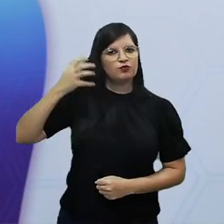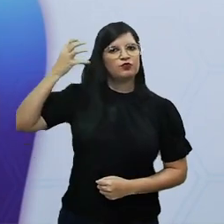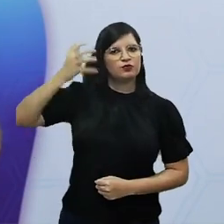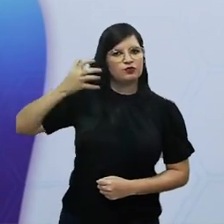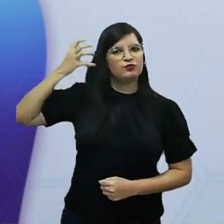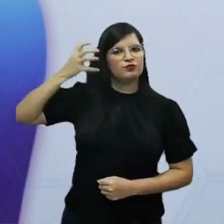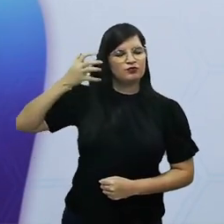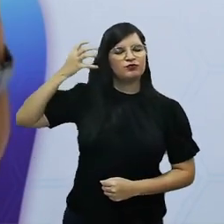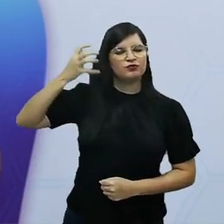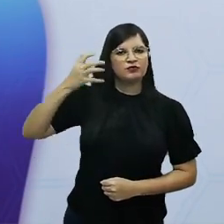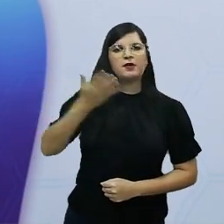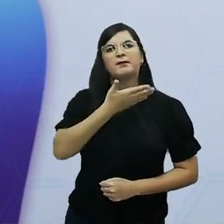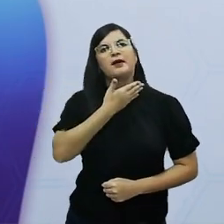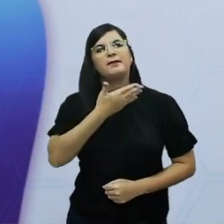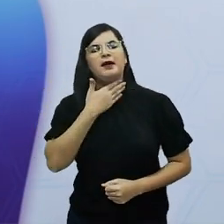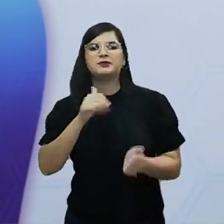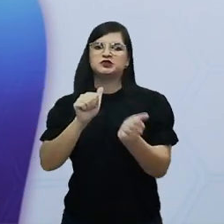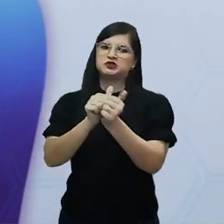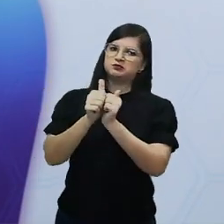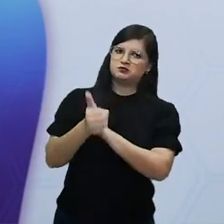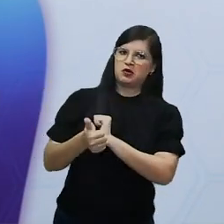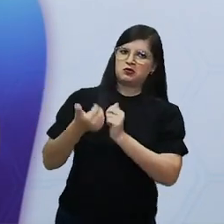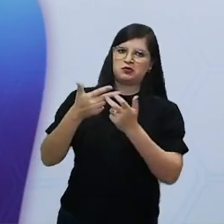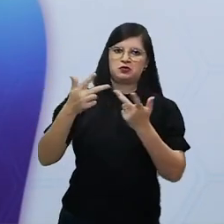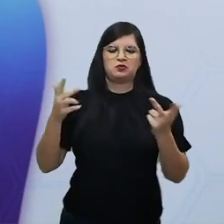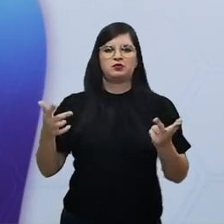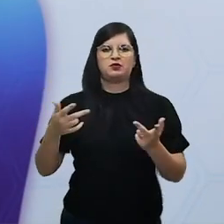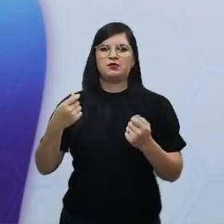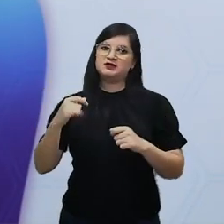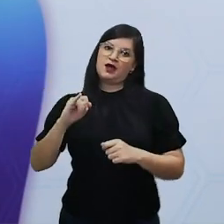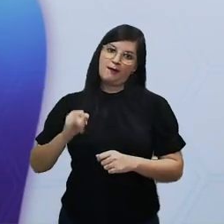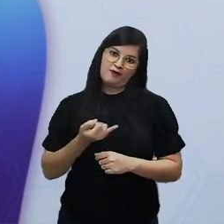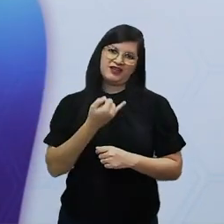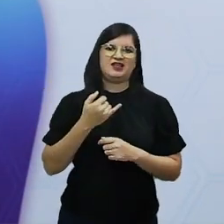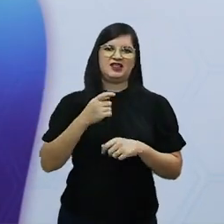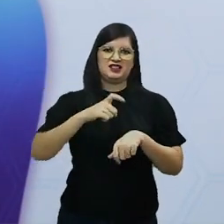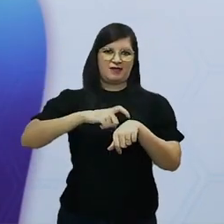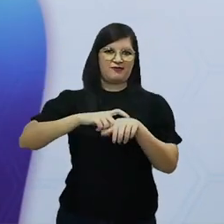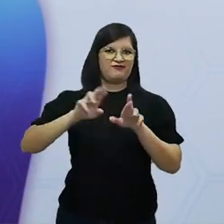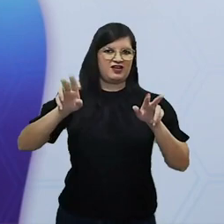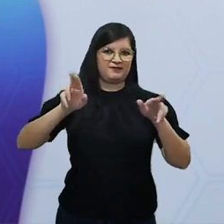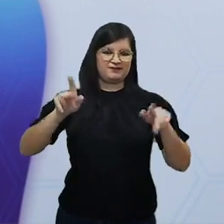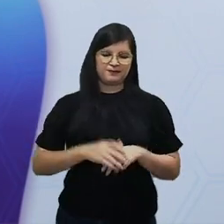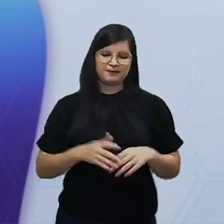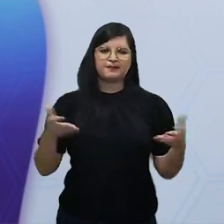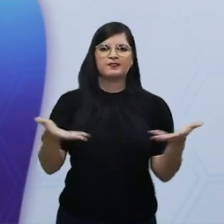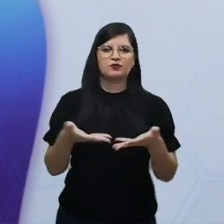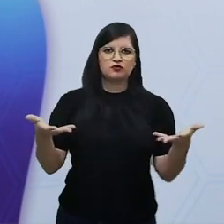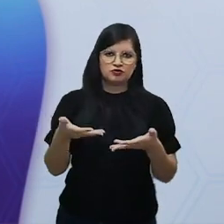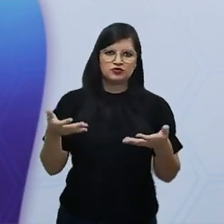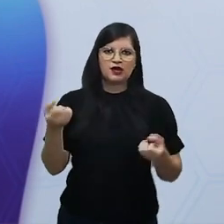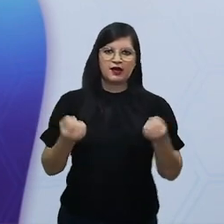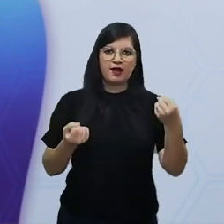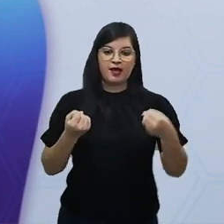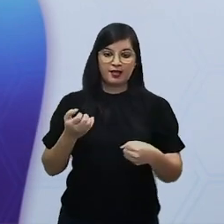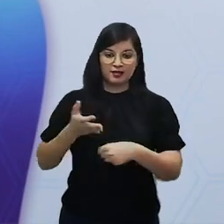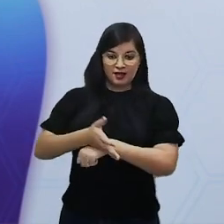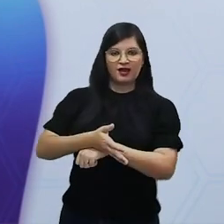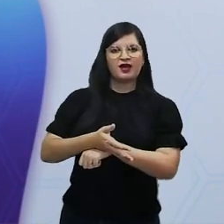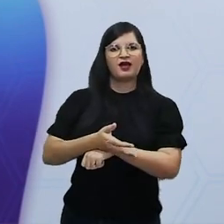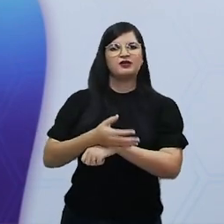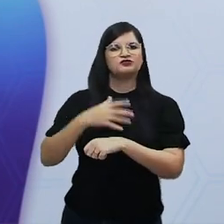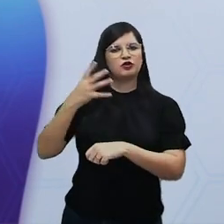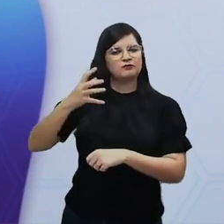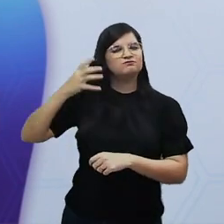música e tal, bate-papo esportivo. Eu falei, pô, preciso ocupar meu tempo de uma forma diferente. Hoje, toda vez que eu entro no carro, o que é que eu coloco?